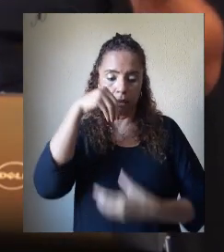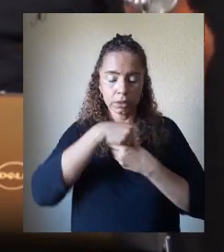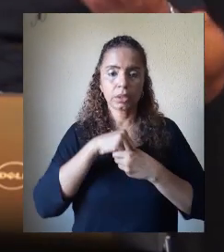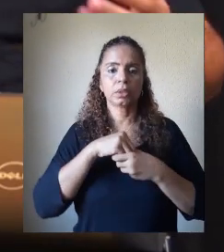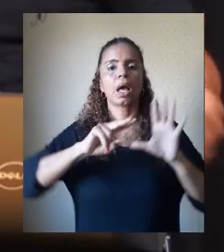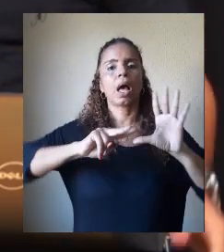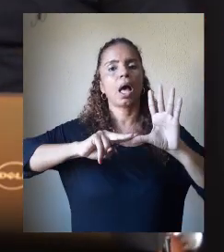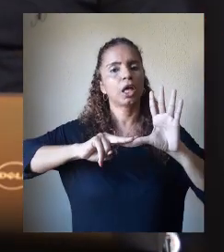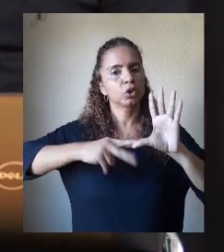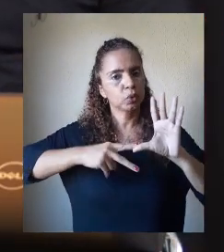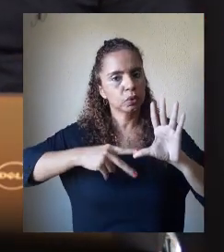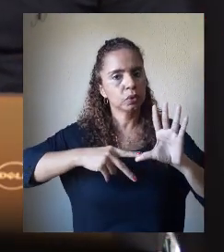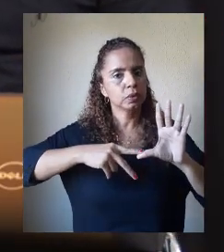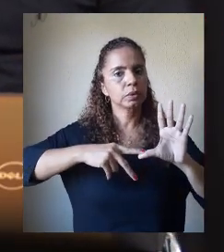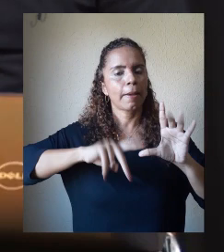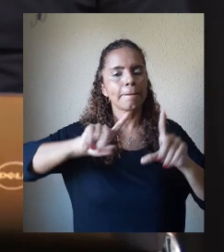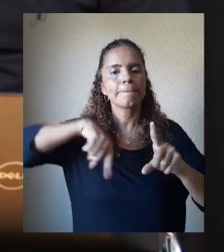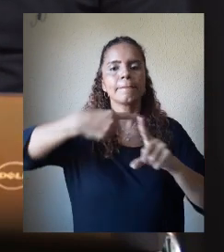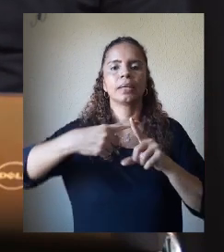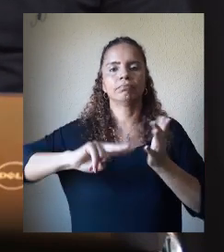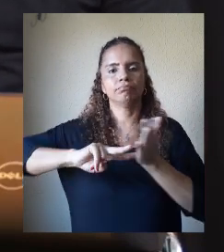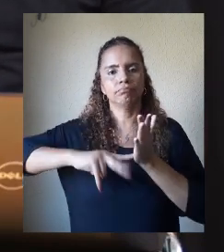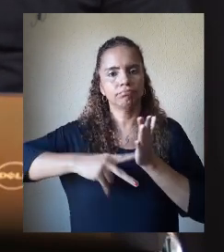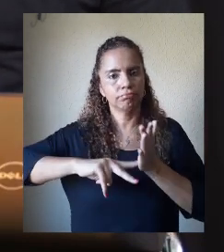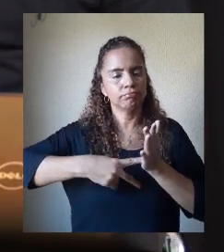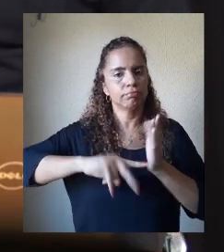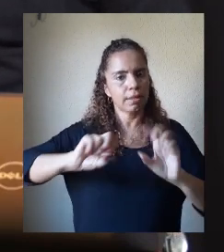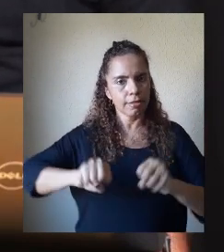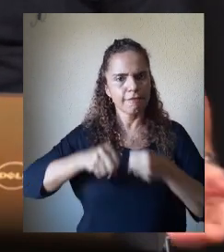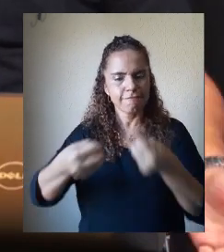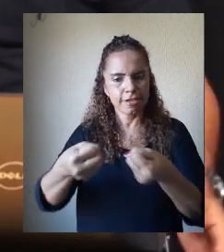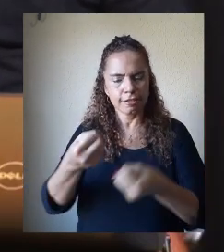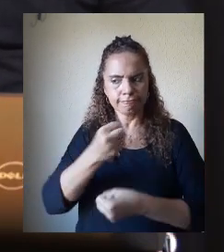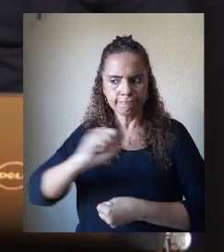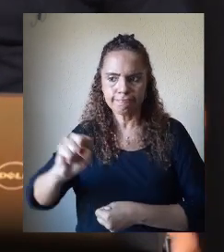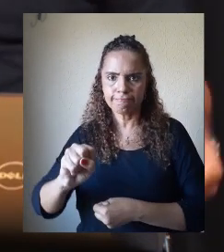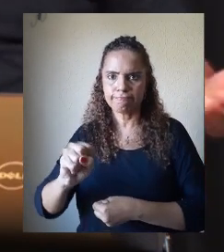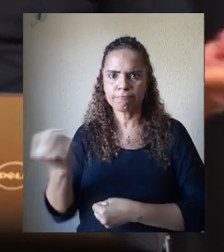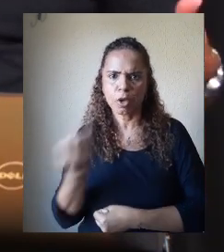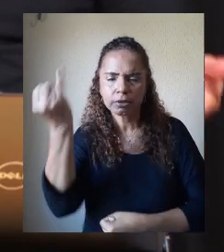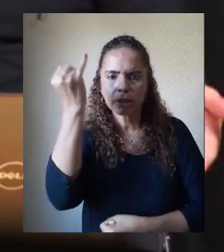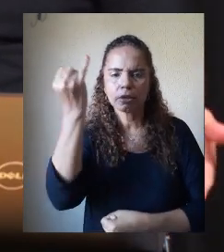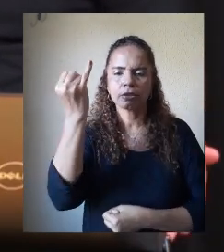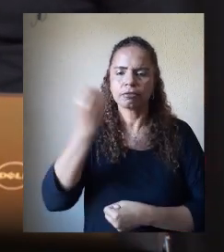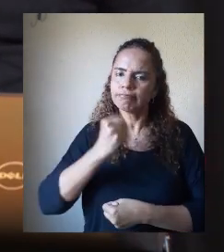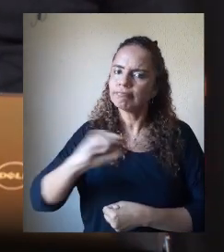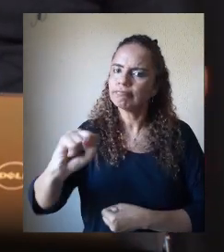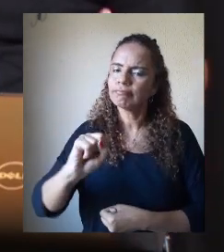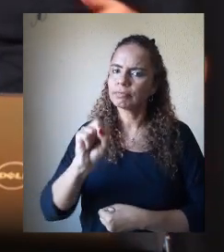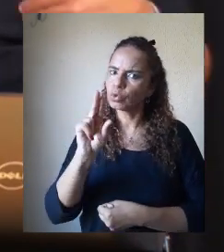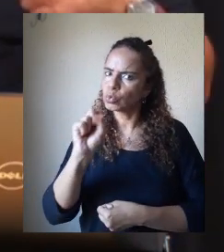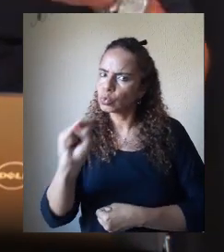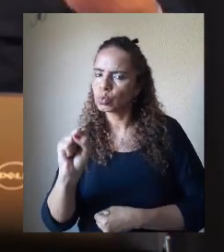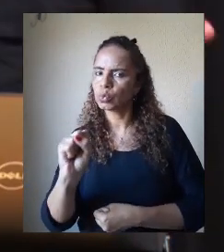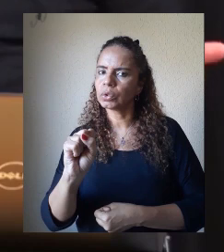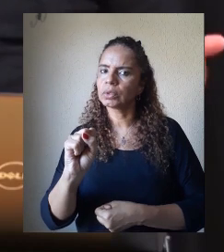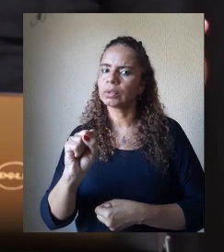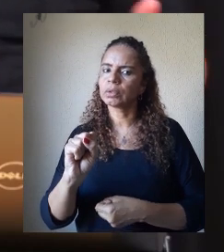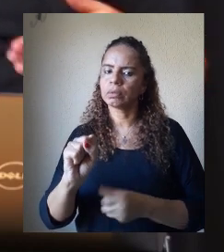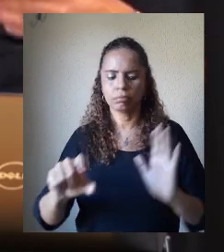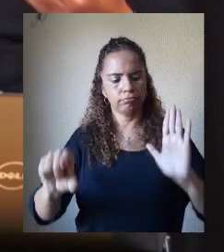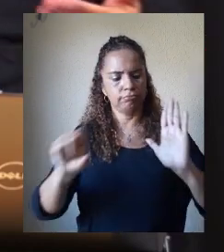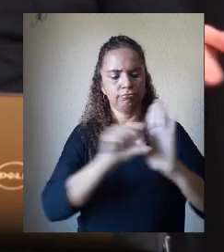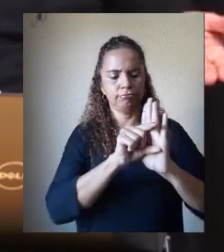levantado junto com as outras entidades que fazem a luta em defesa do SUS e da educação, é que a emenda constitucional 95 pode ter